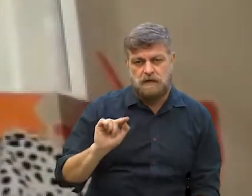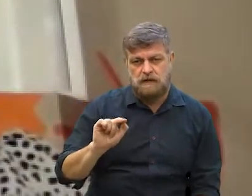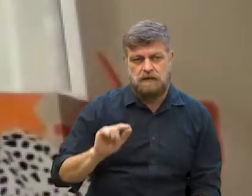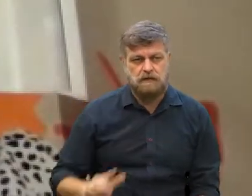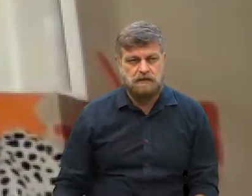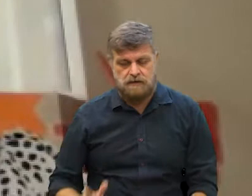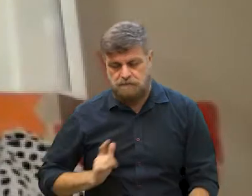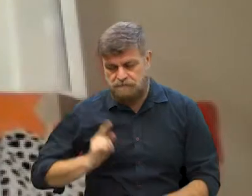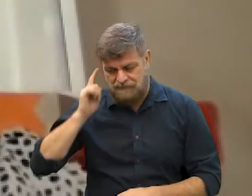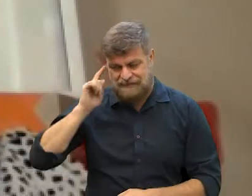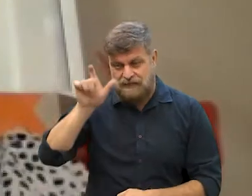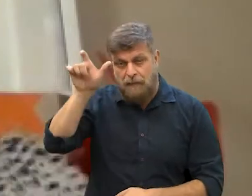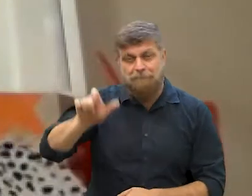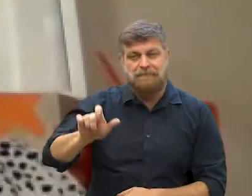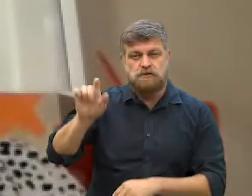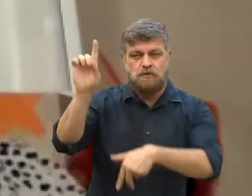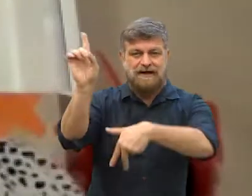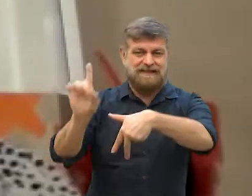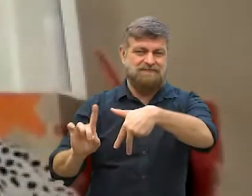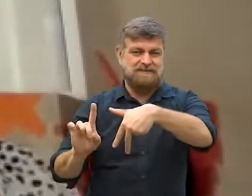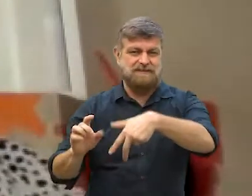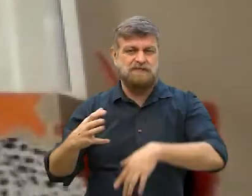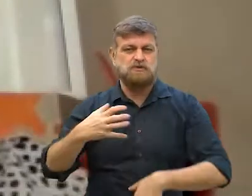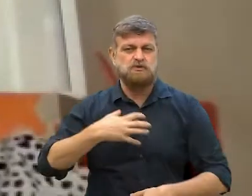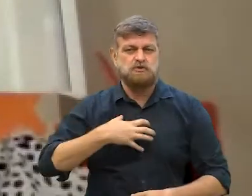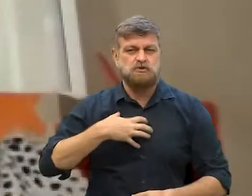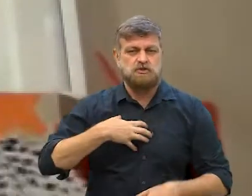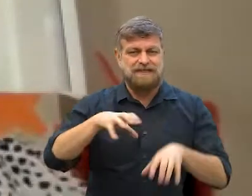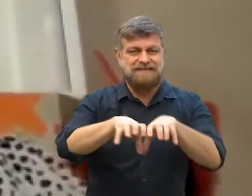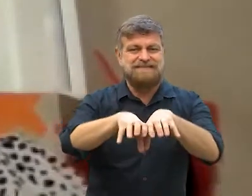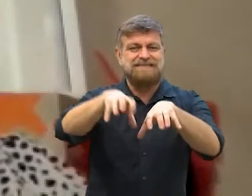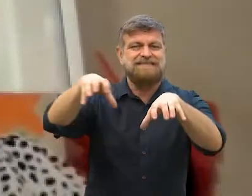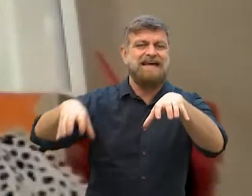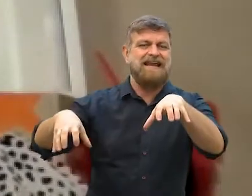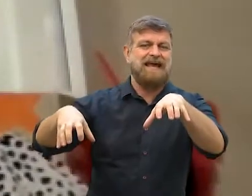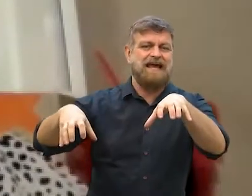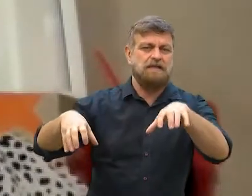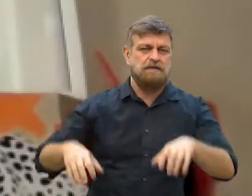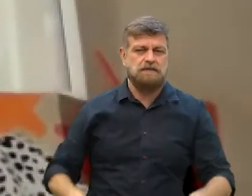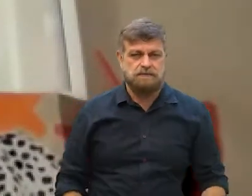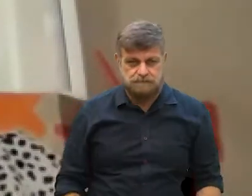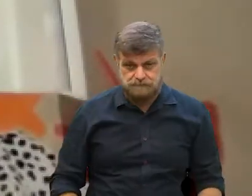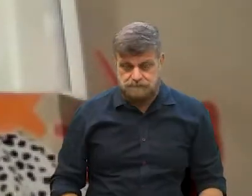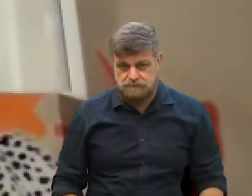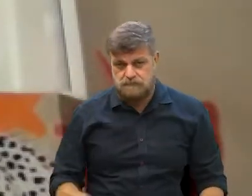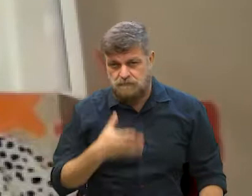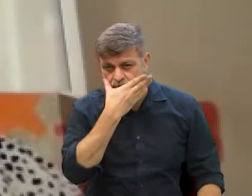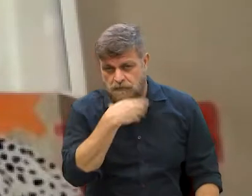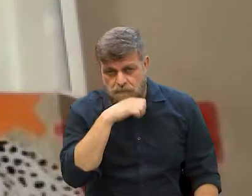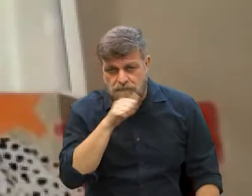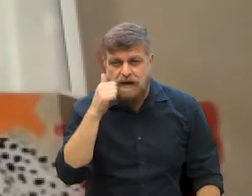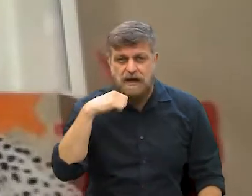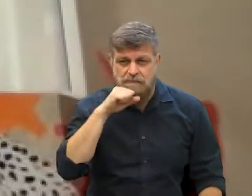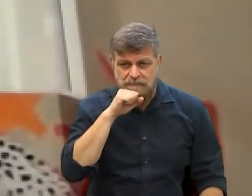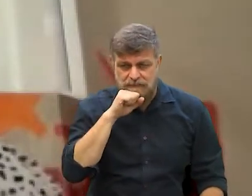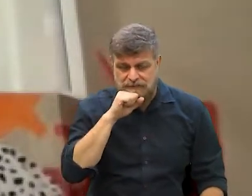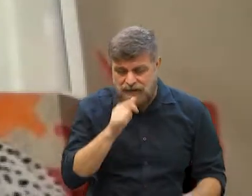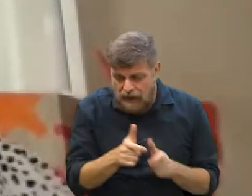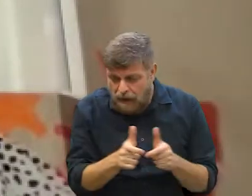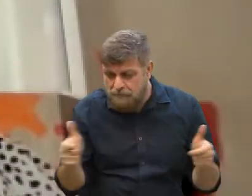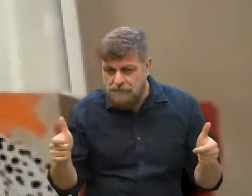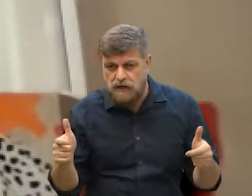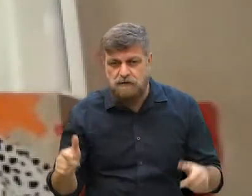tratam de pessoas com deficiência de forma segregada mas os pais no geral